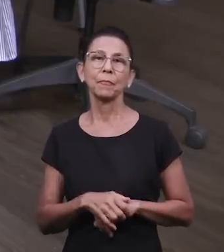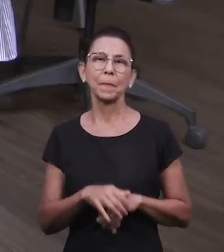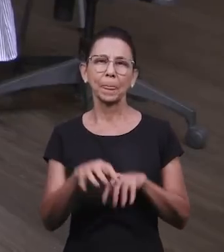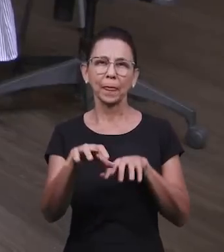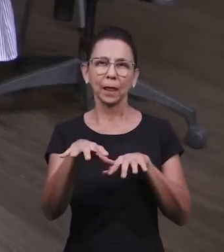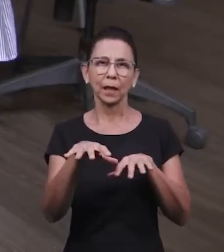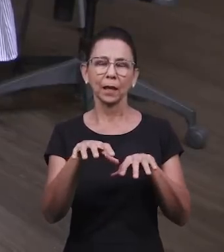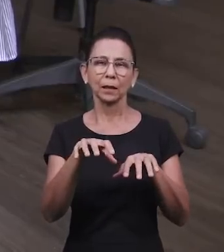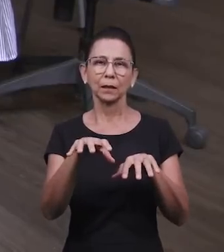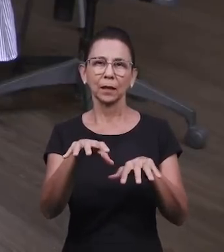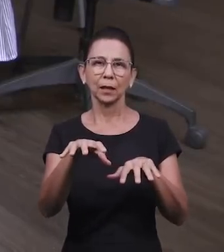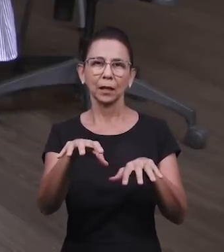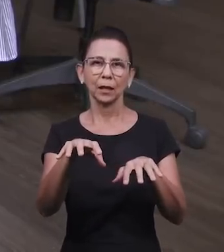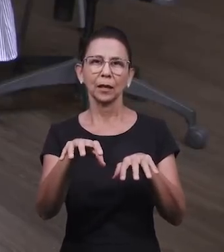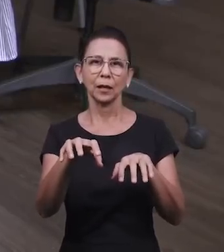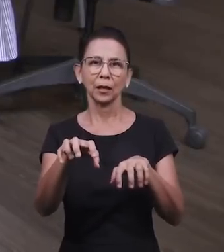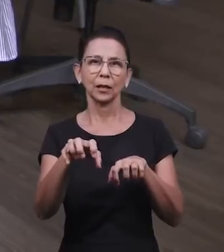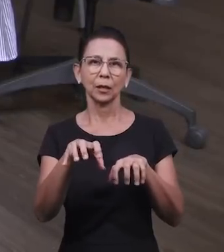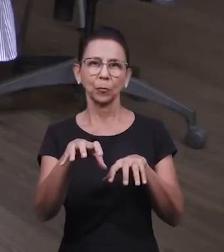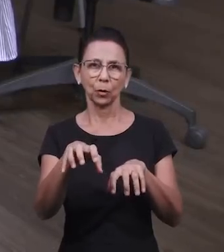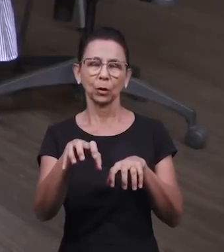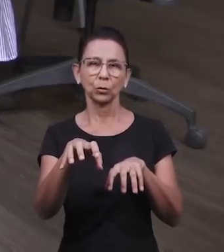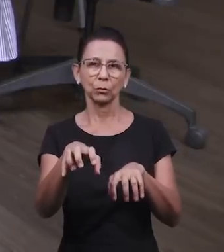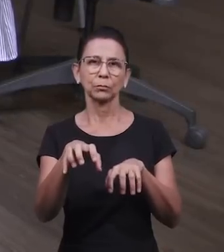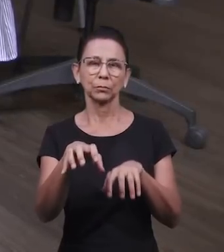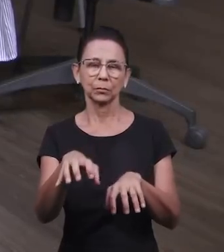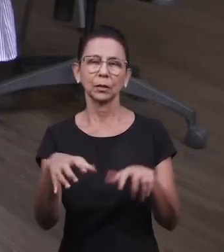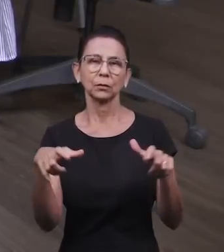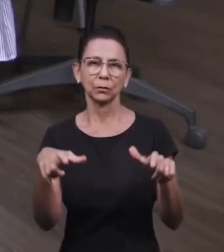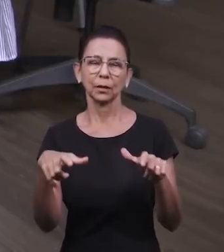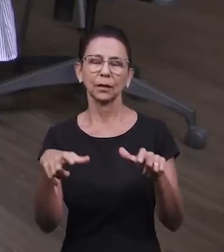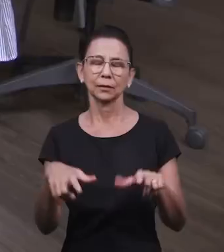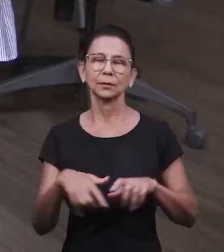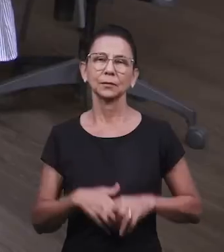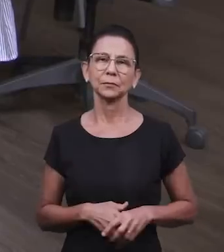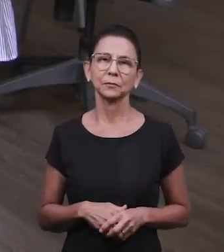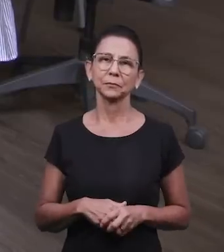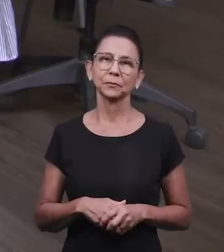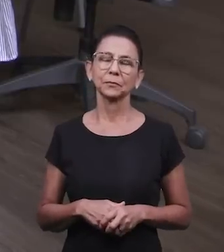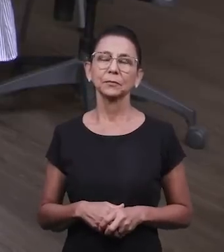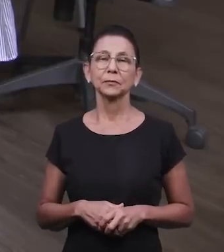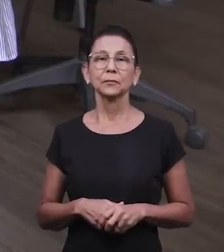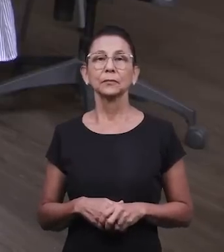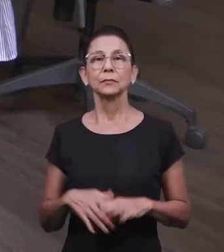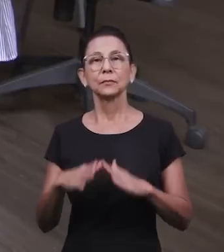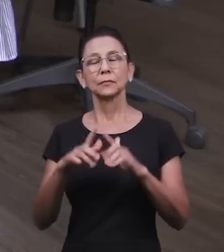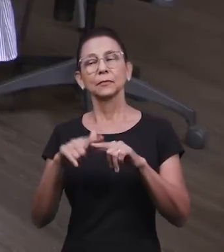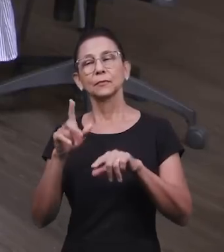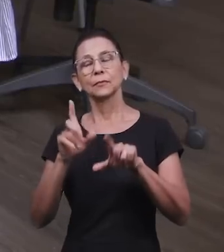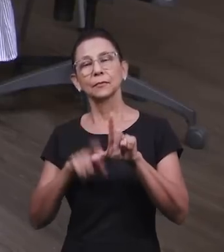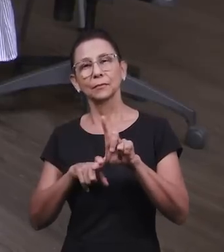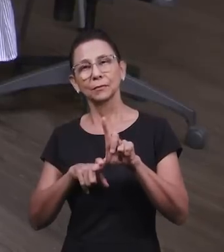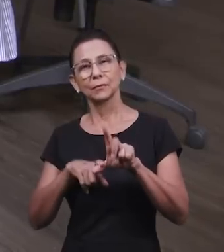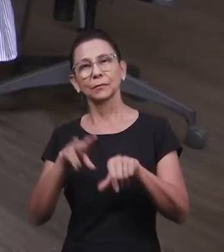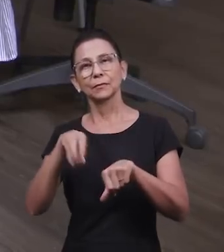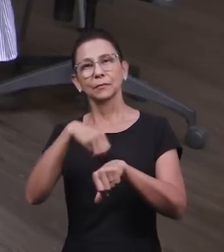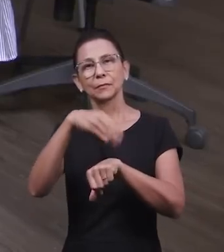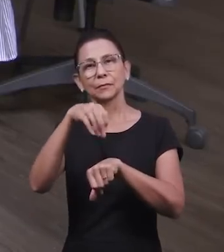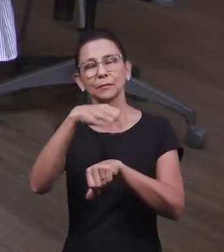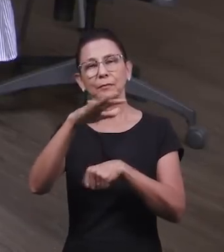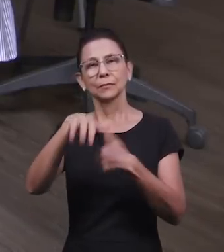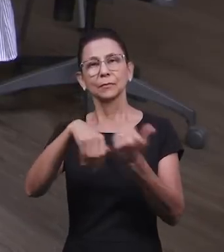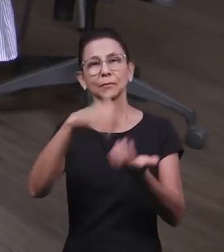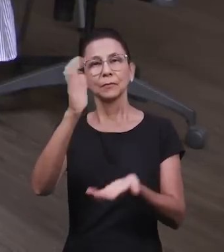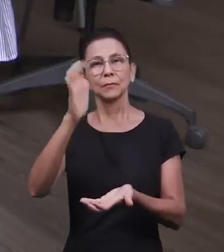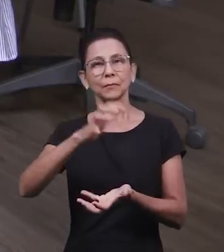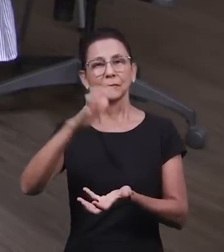que têm alguma dificuldade de obreiros e essas igrejas dependem, às vezes, dessa transmissão via satélite de